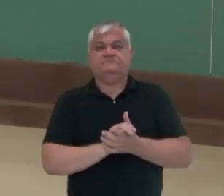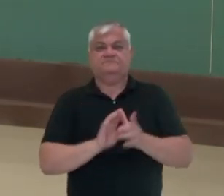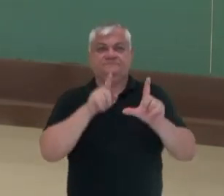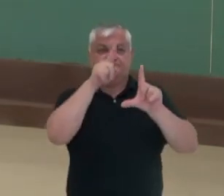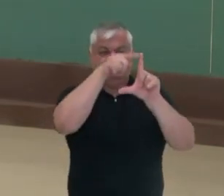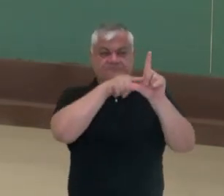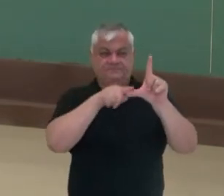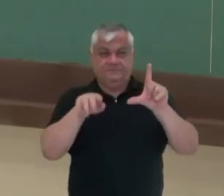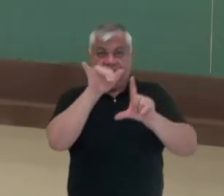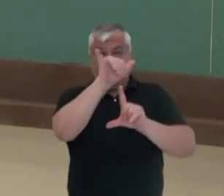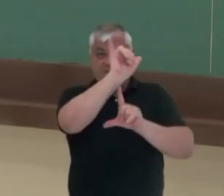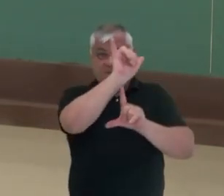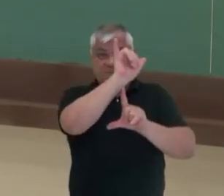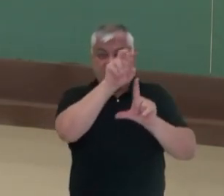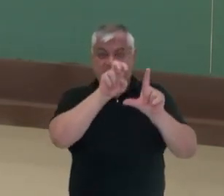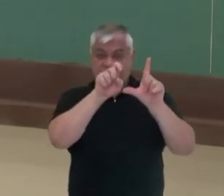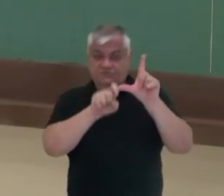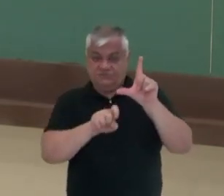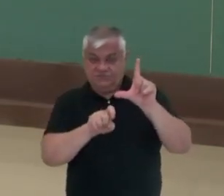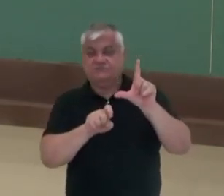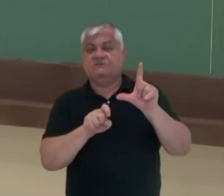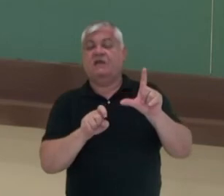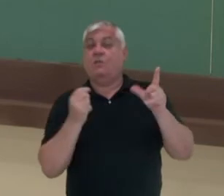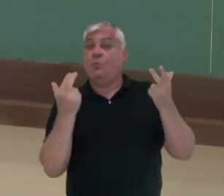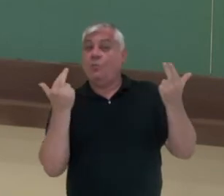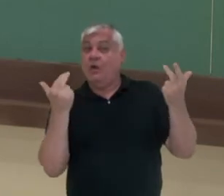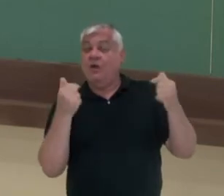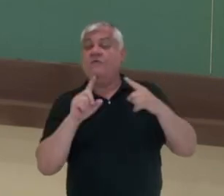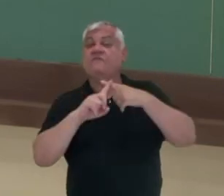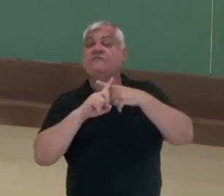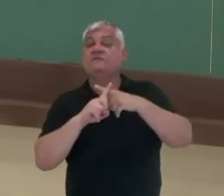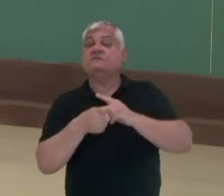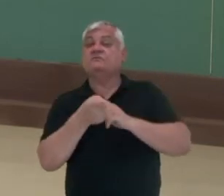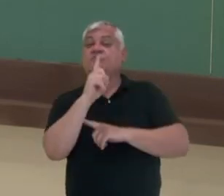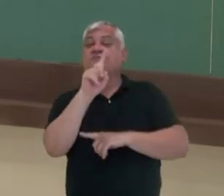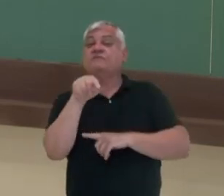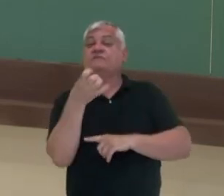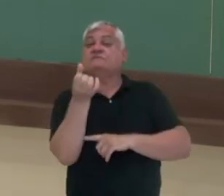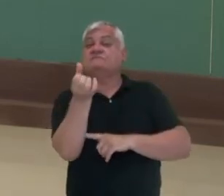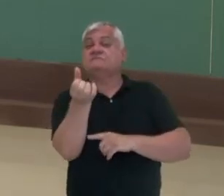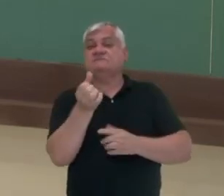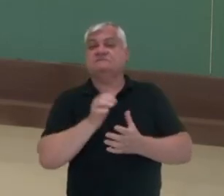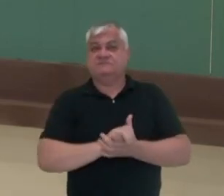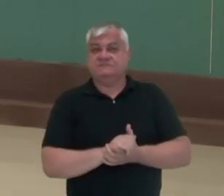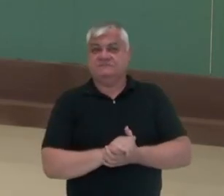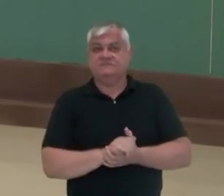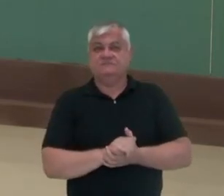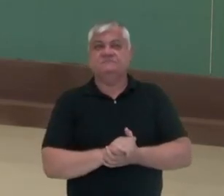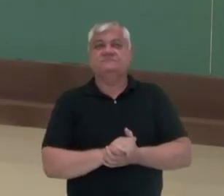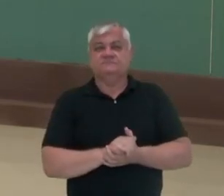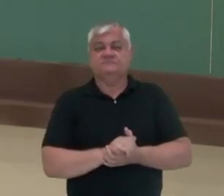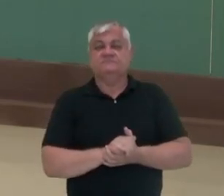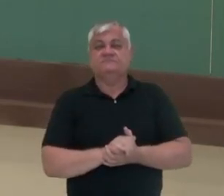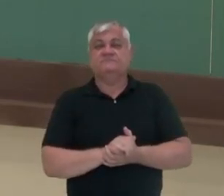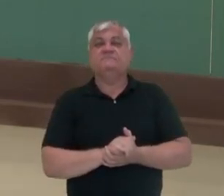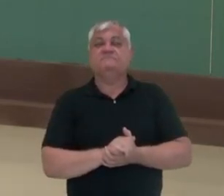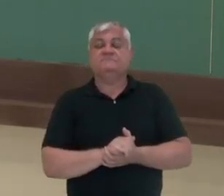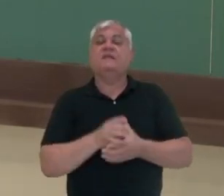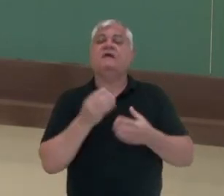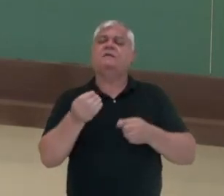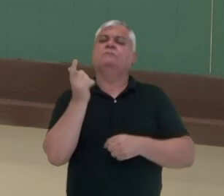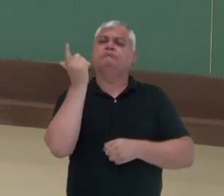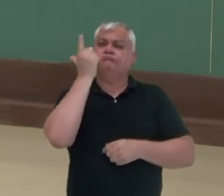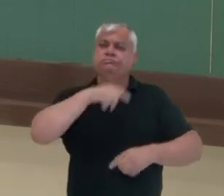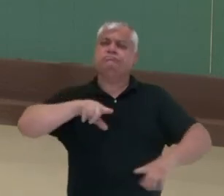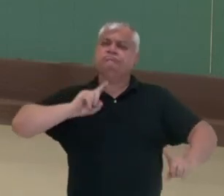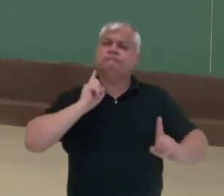y é igual a x vezes 1,6. E aí eu consigo